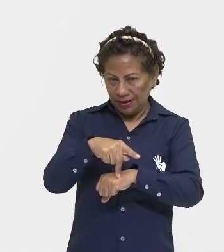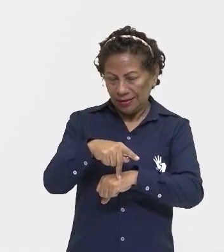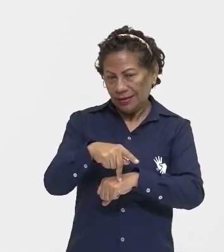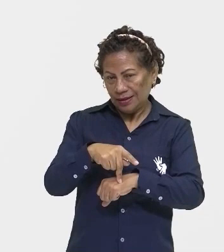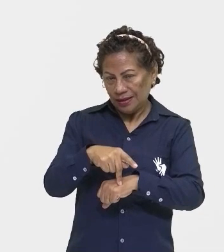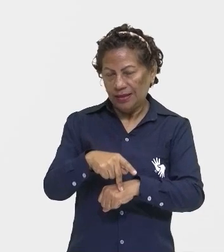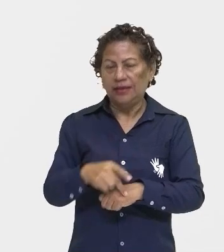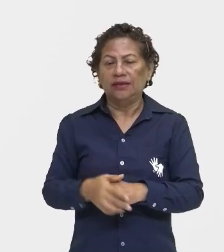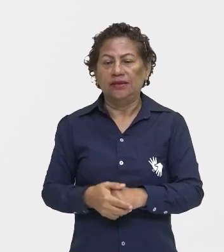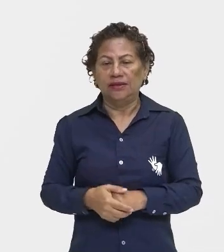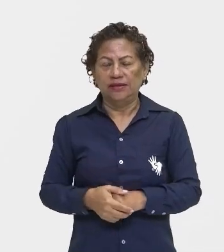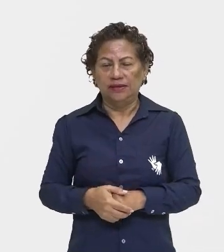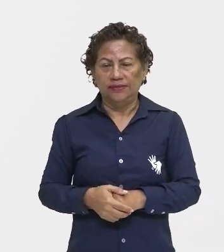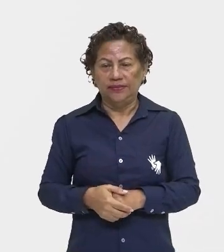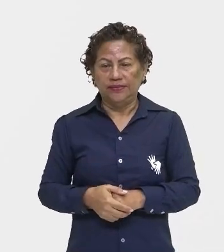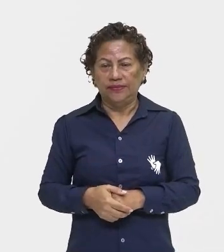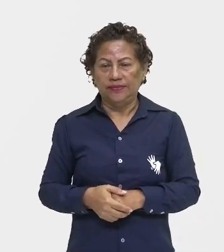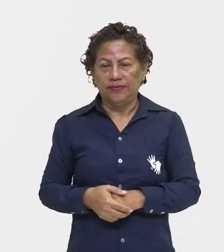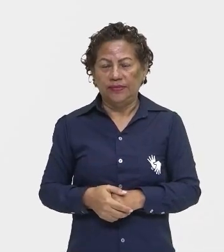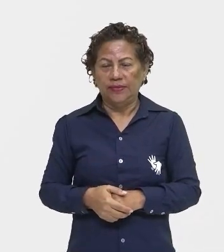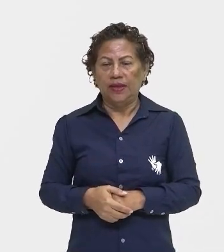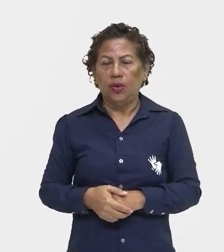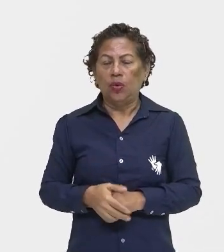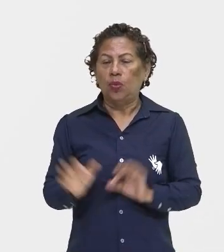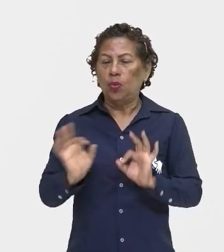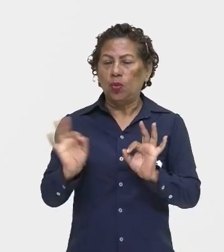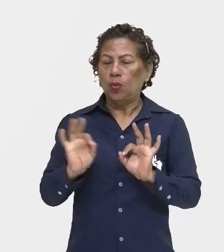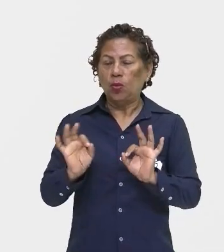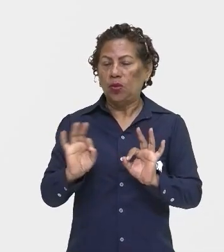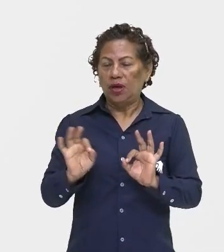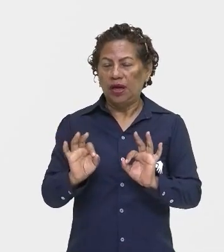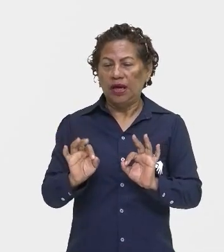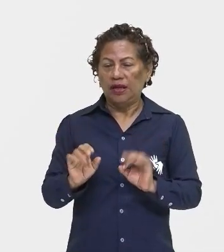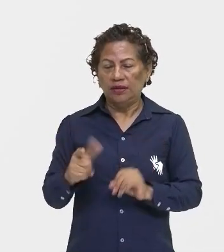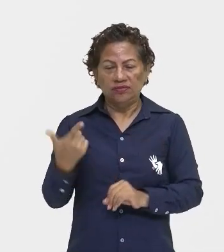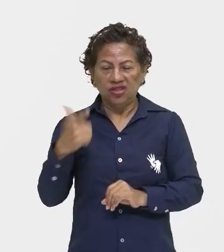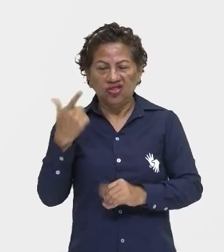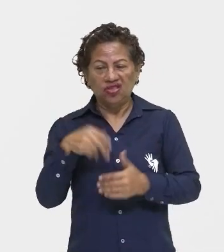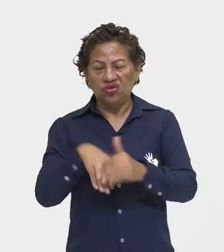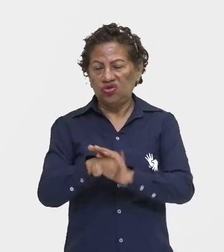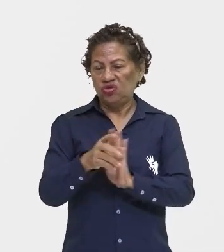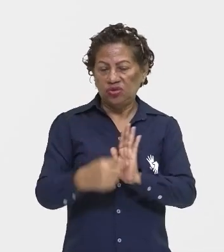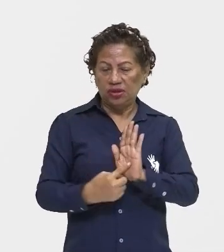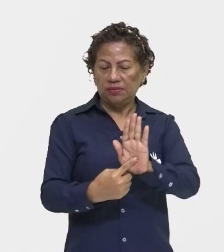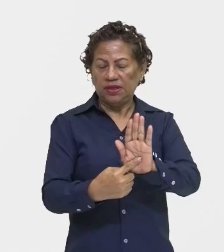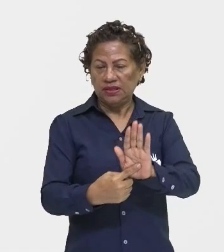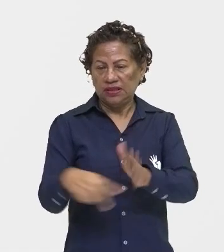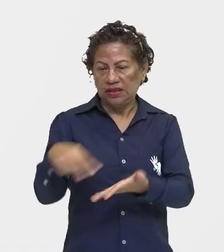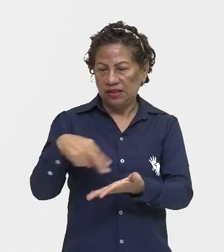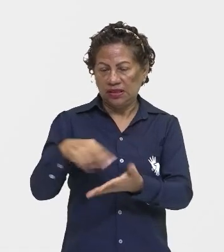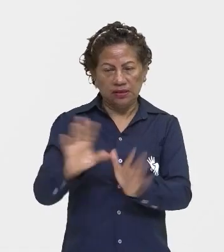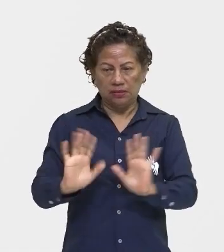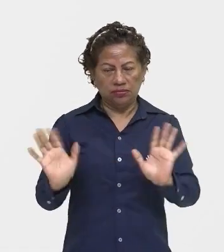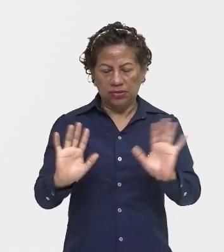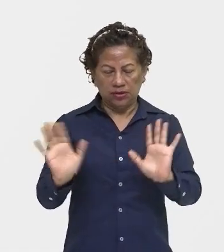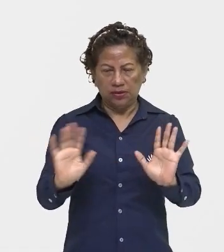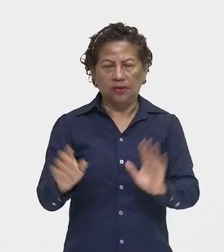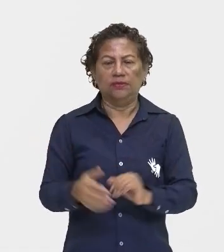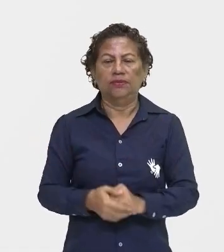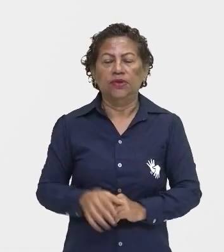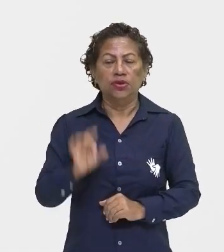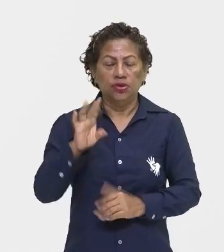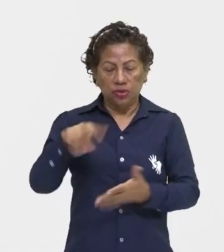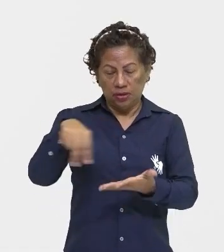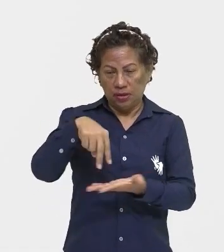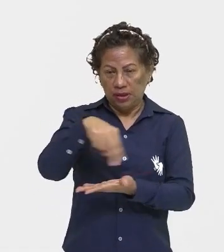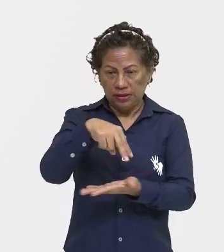possui a função de se apresentar para outras pessoas, como um espetáculo cênico. Esta dança